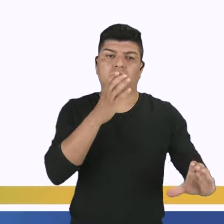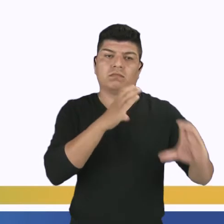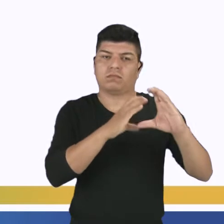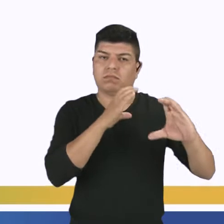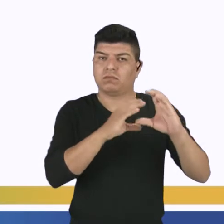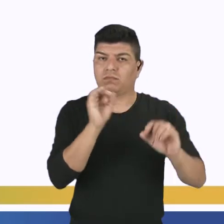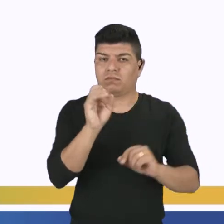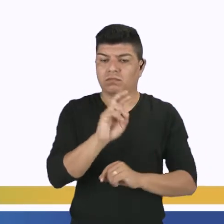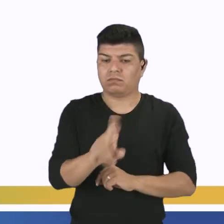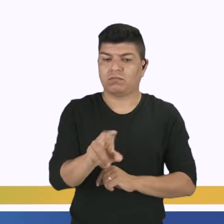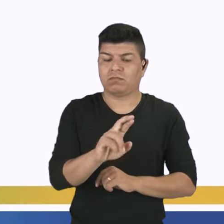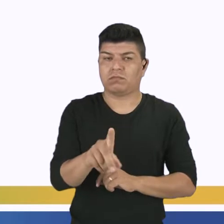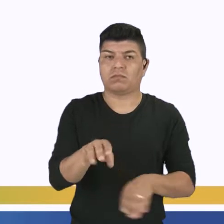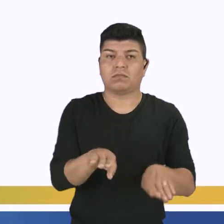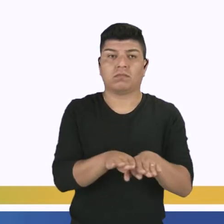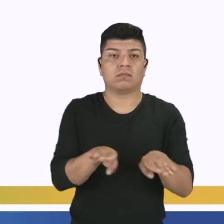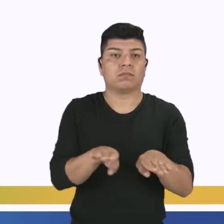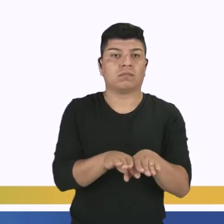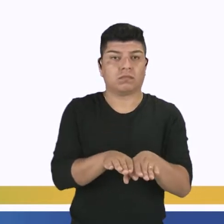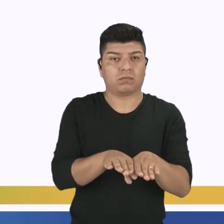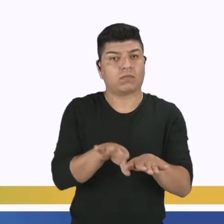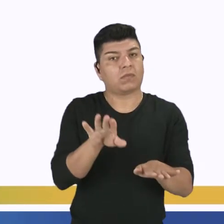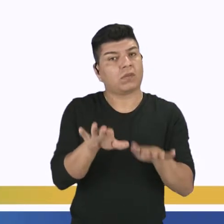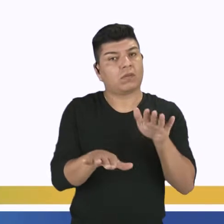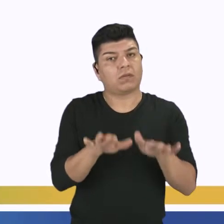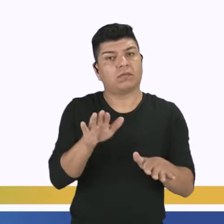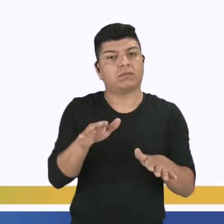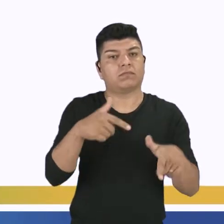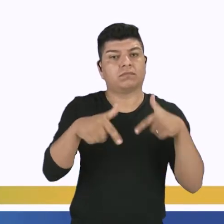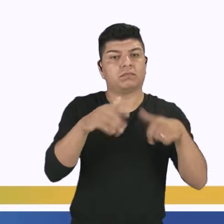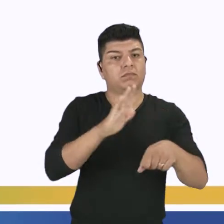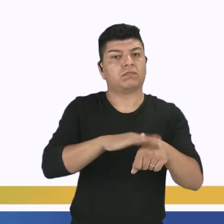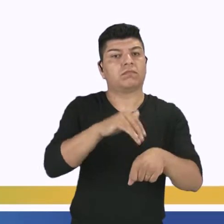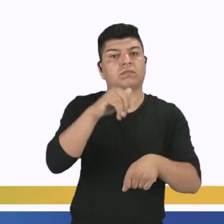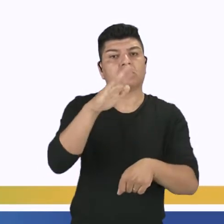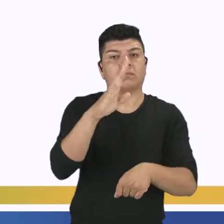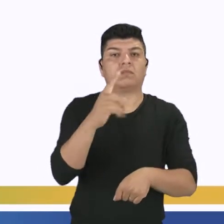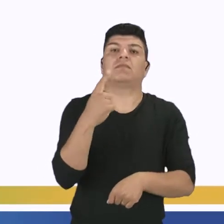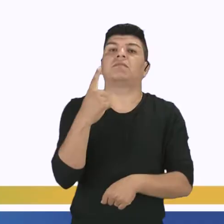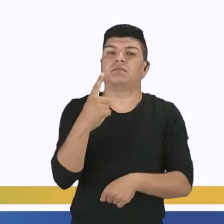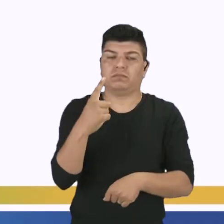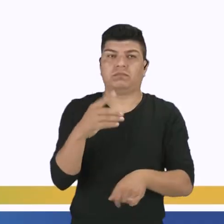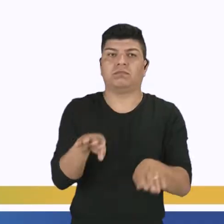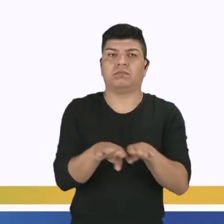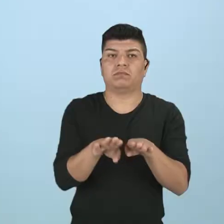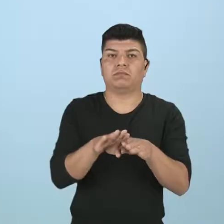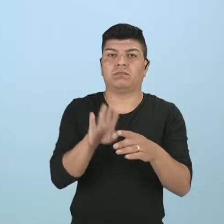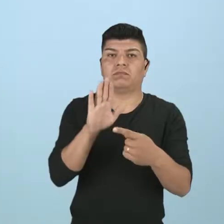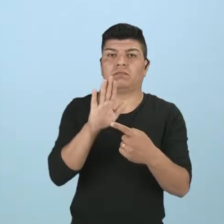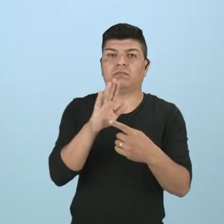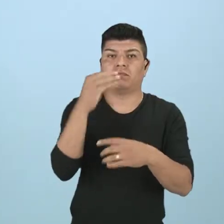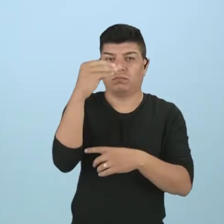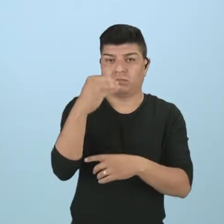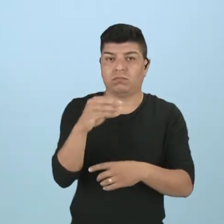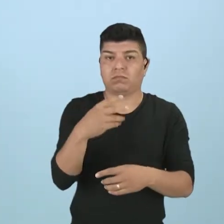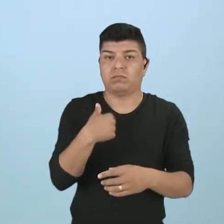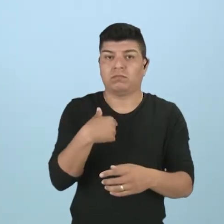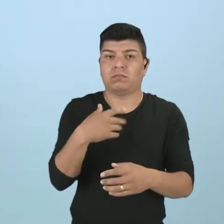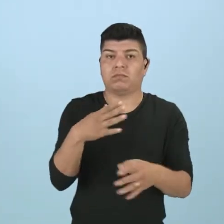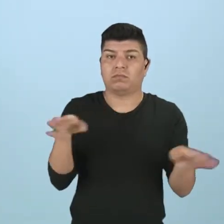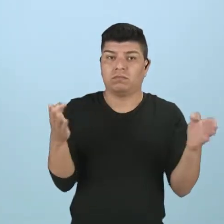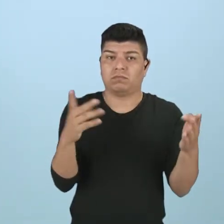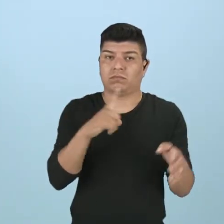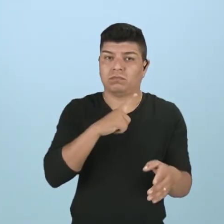comunicação, tá? Eles geralmente trabalham para mais de um e publicam nesses meios. Vocês sabem que hoje